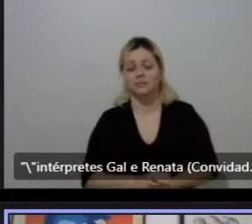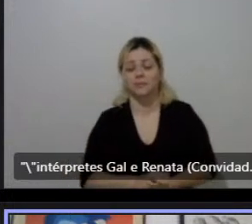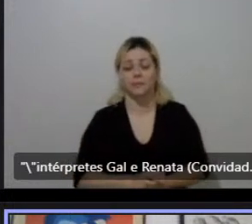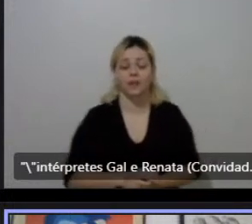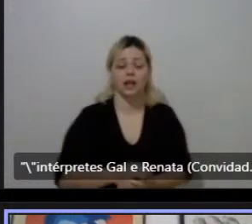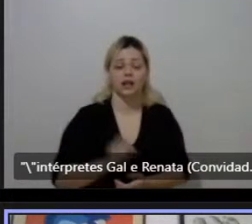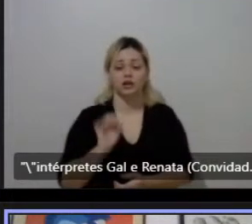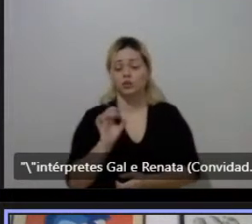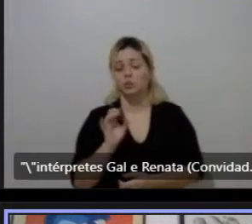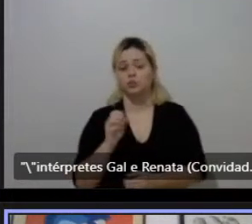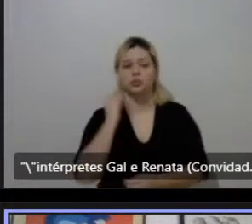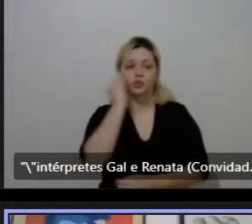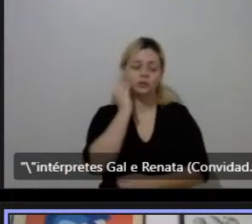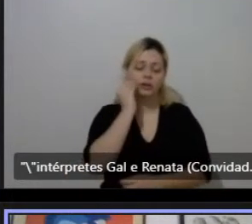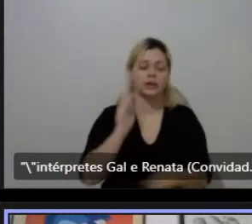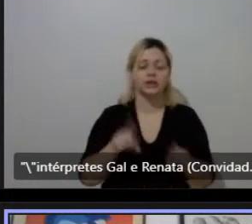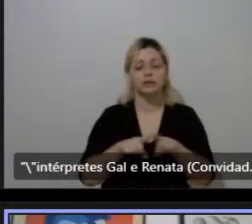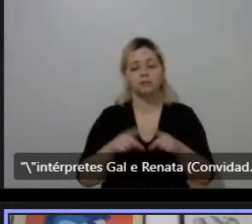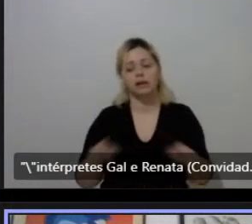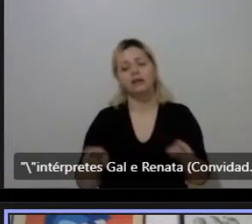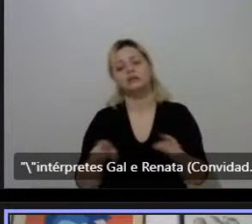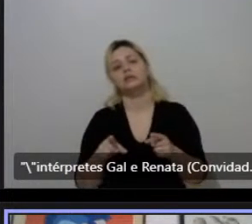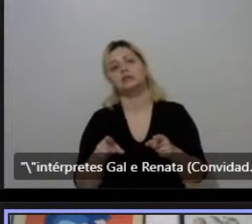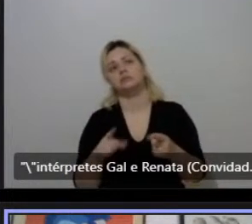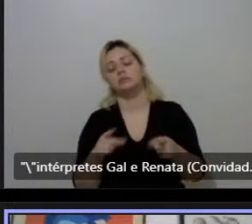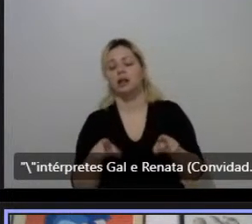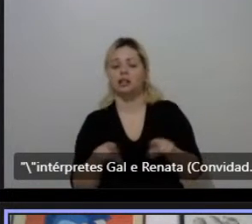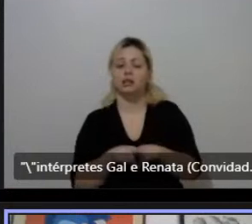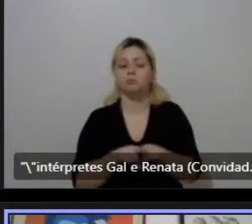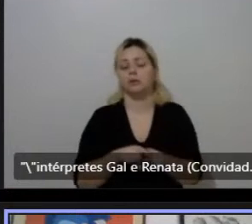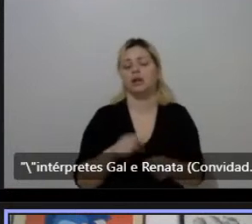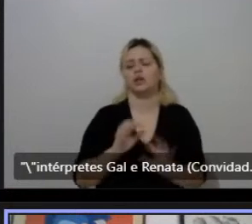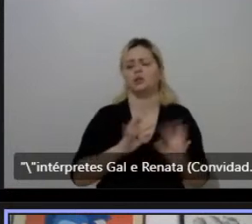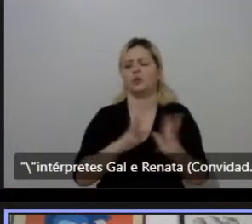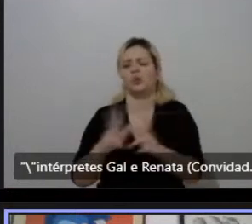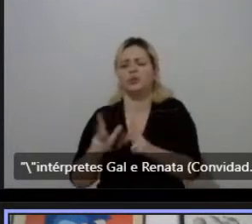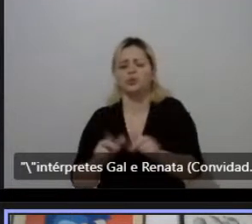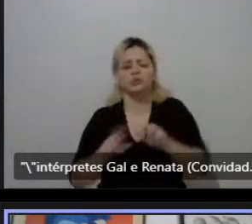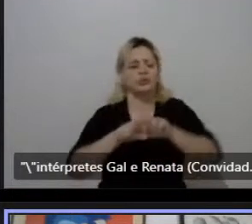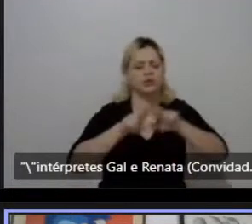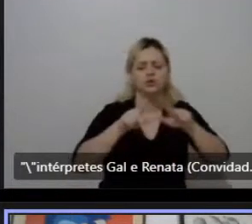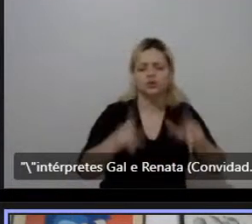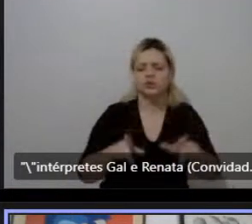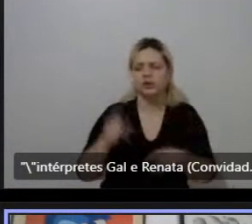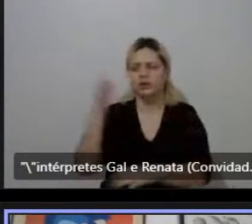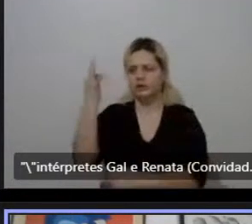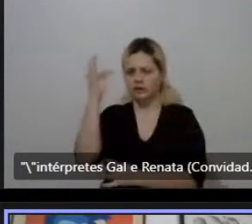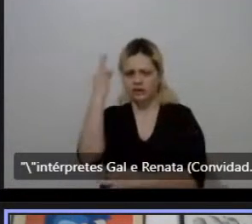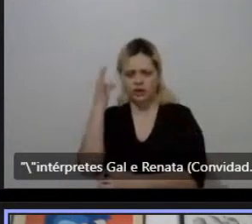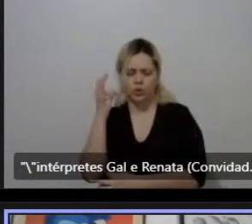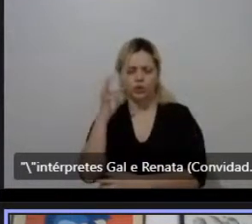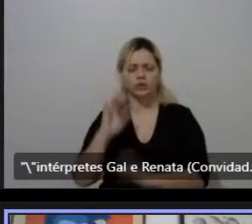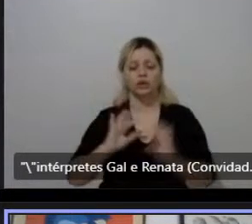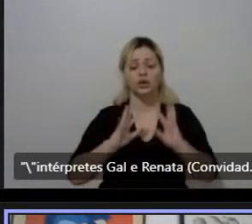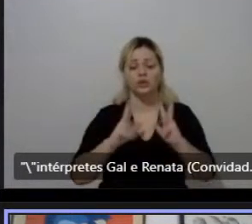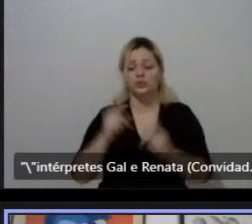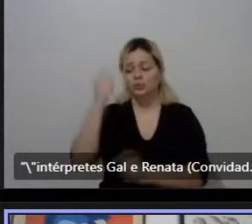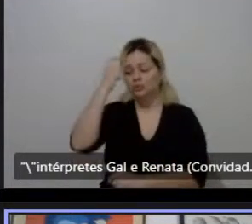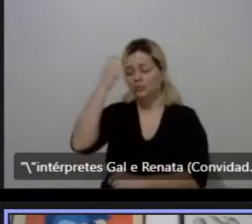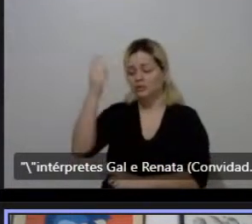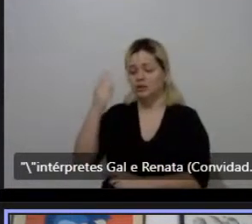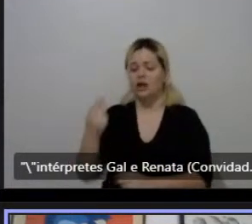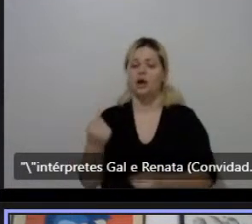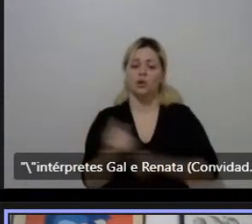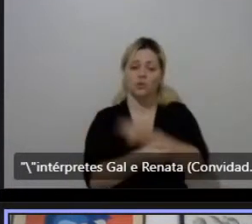não só das experiências, mas também os referenciais teóricos, para a gente entender que as lógicas, né, de ação do capital na